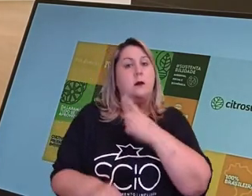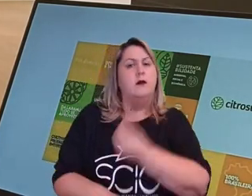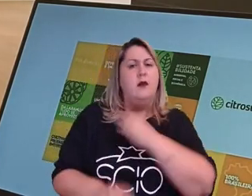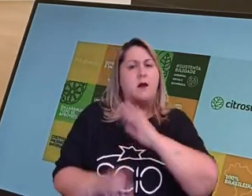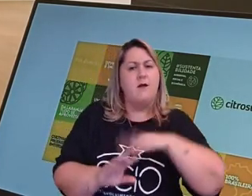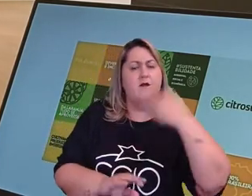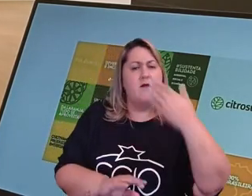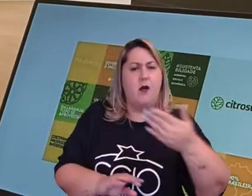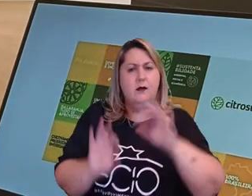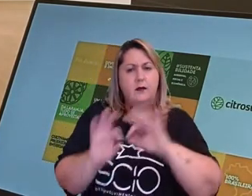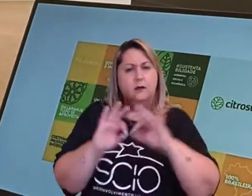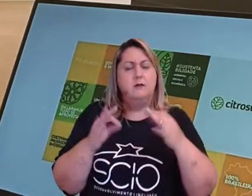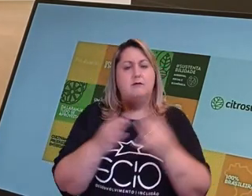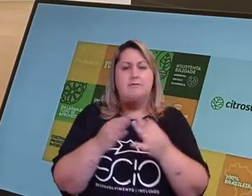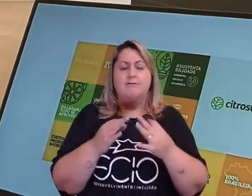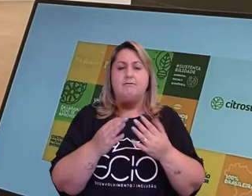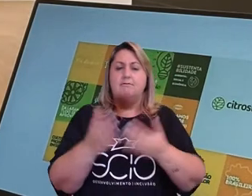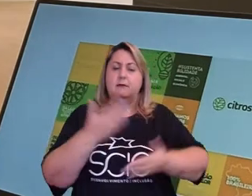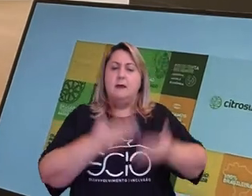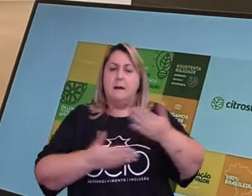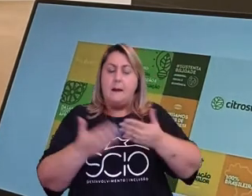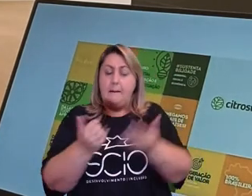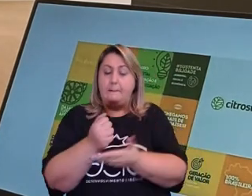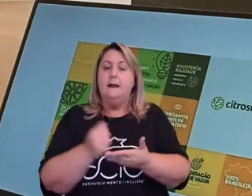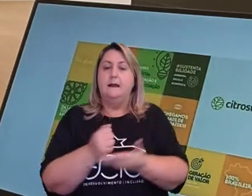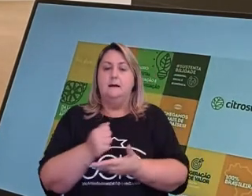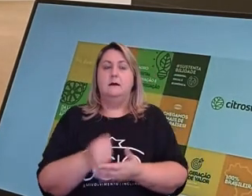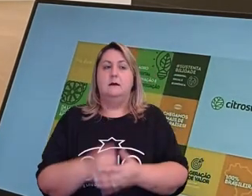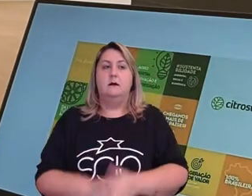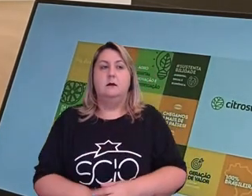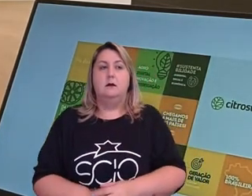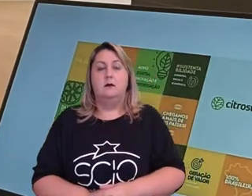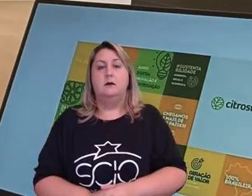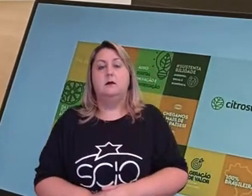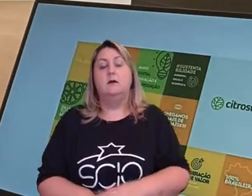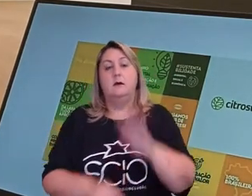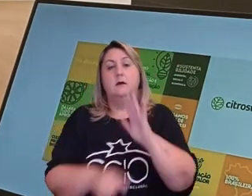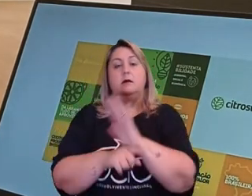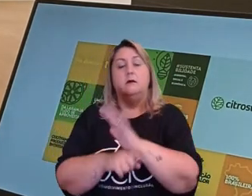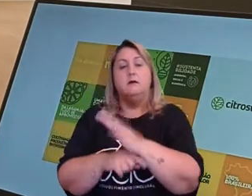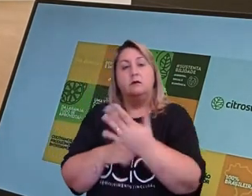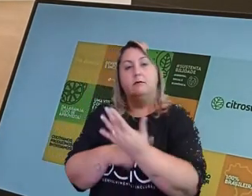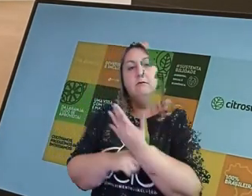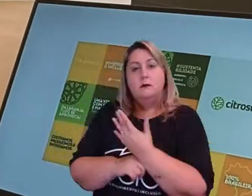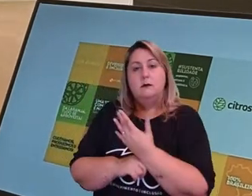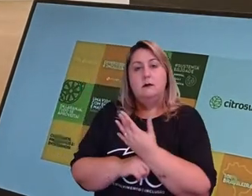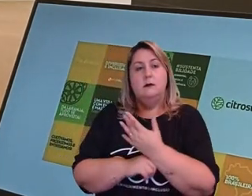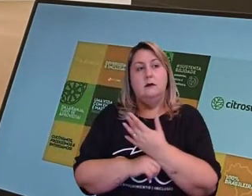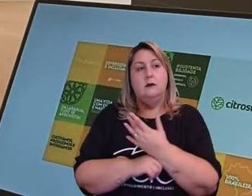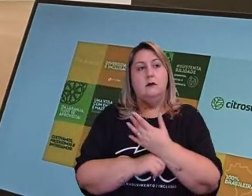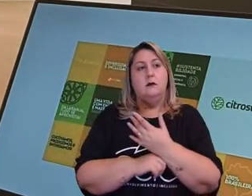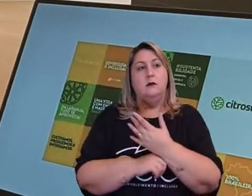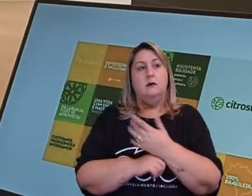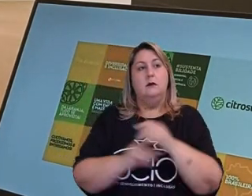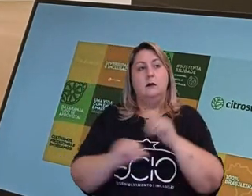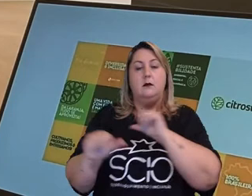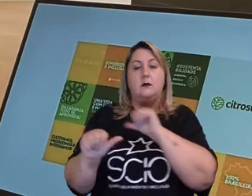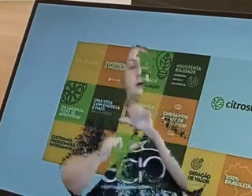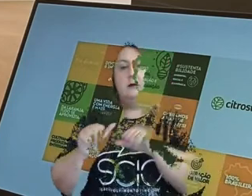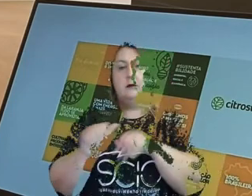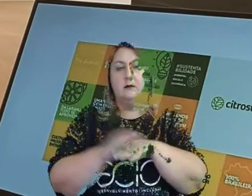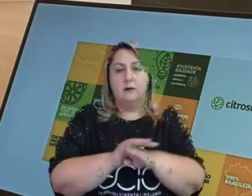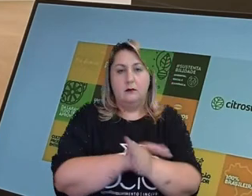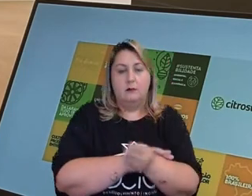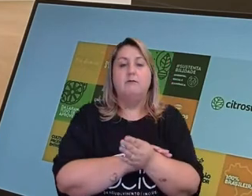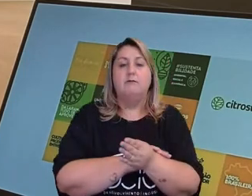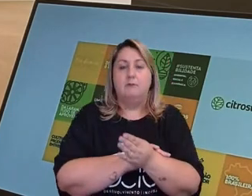a família é parte fundamental. Então, nos ajudar a manter essa mudança de hábito para o